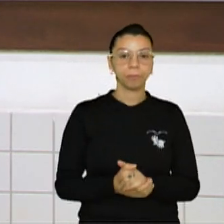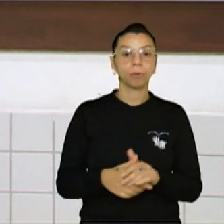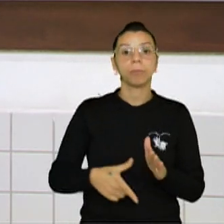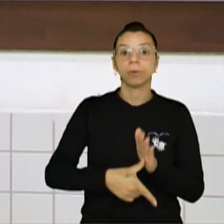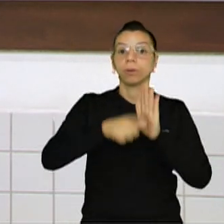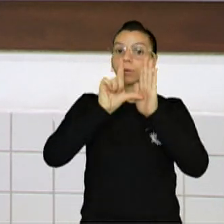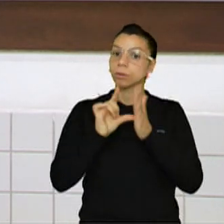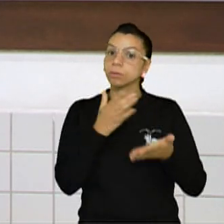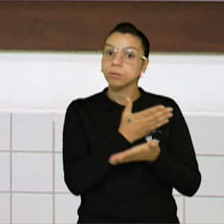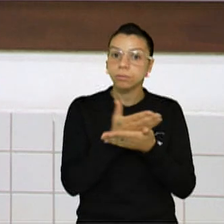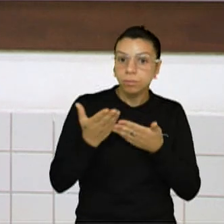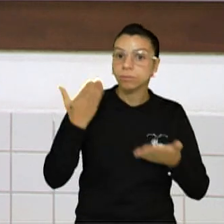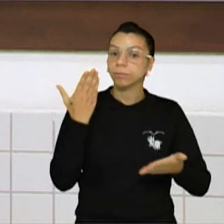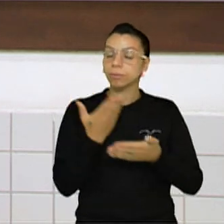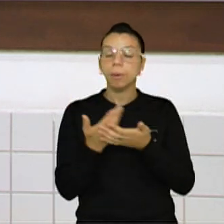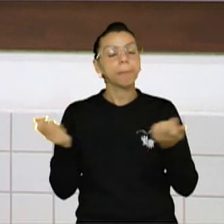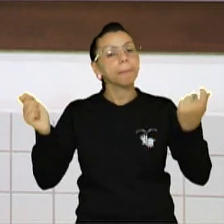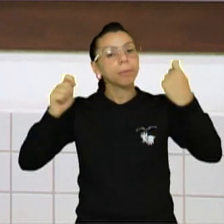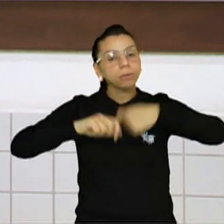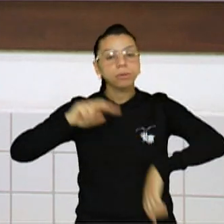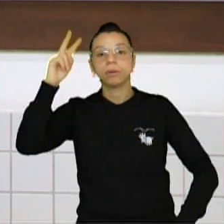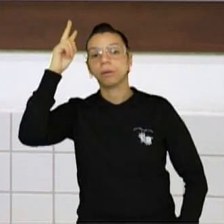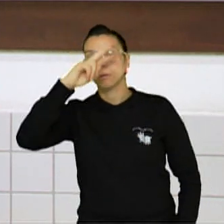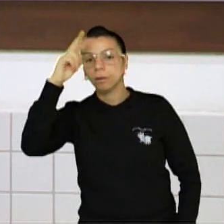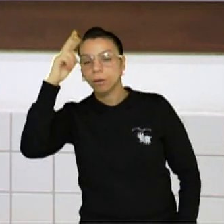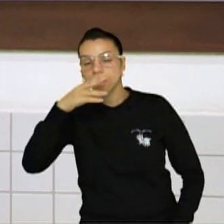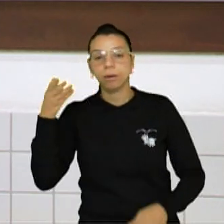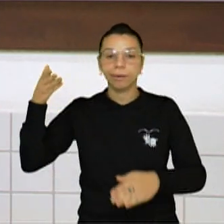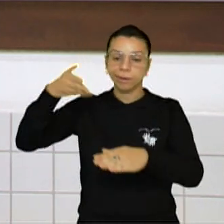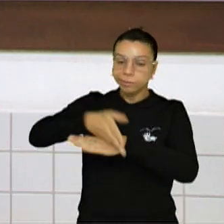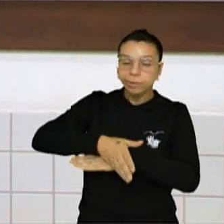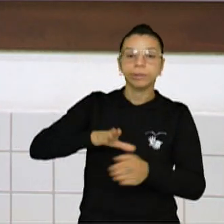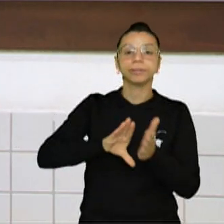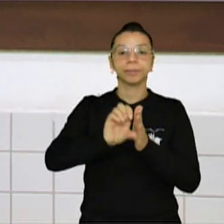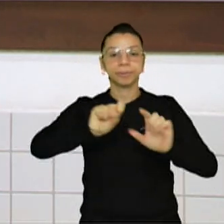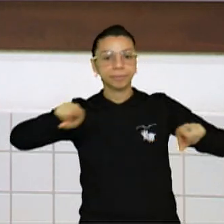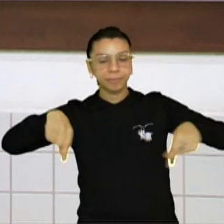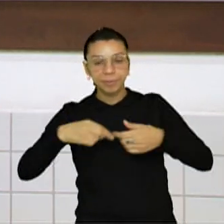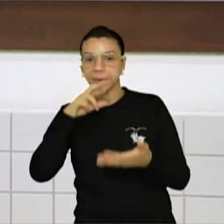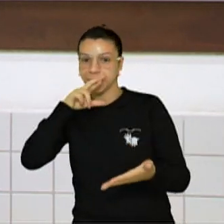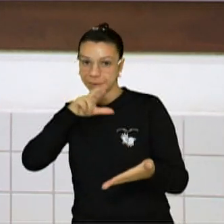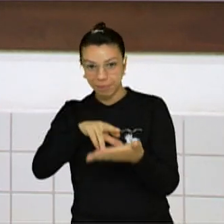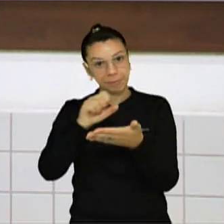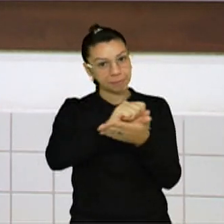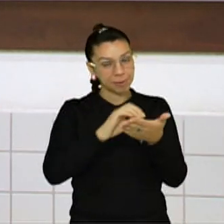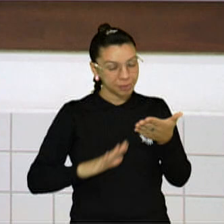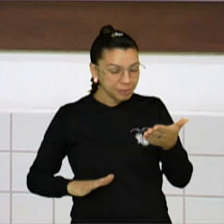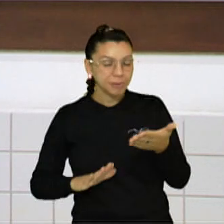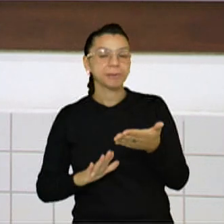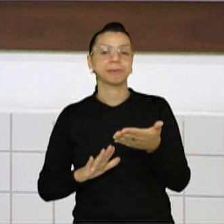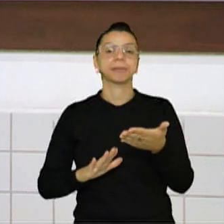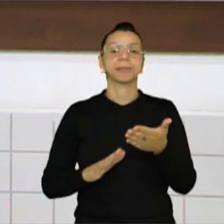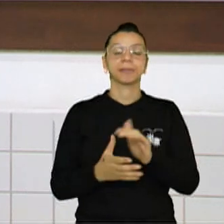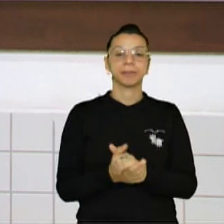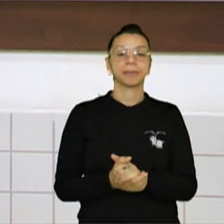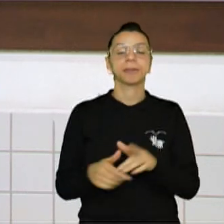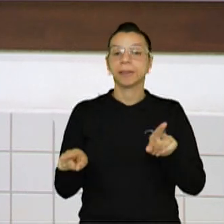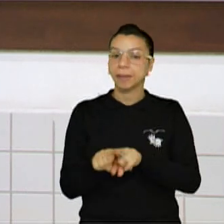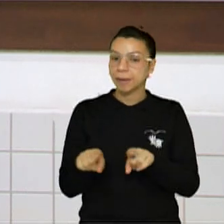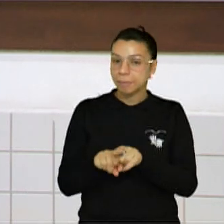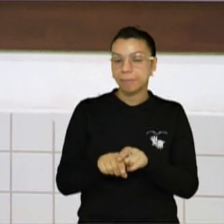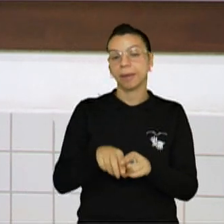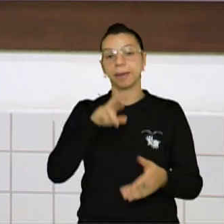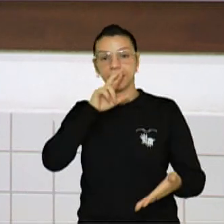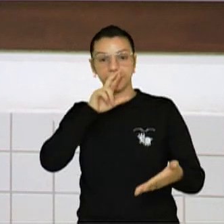de começar a minha aula, a gente sempre lembra, acessem o Classroom, façam as atividades lá da CED, do